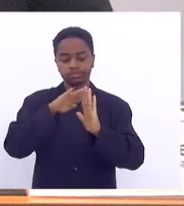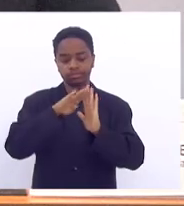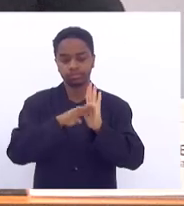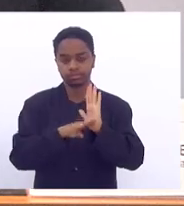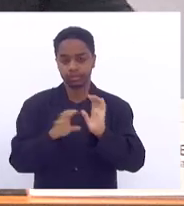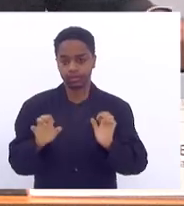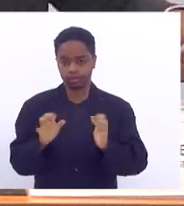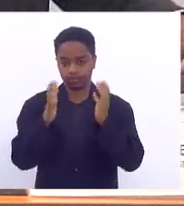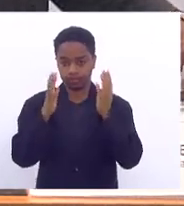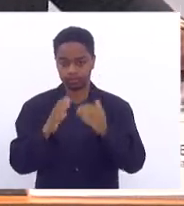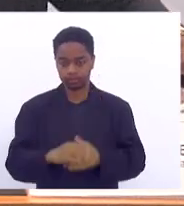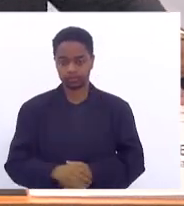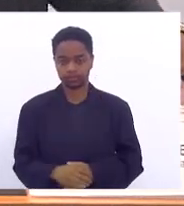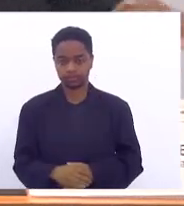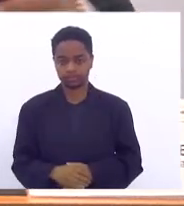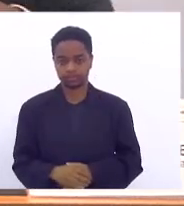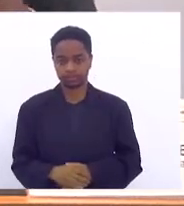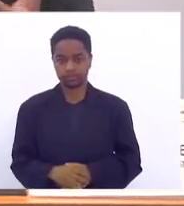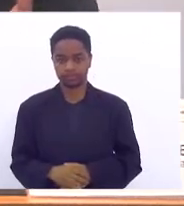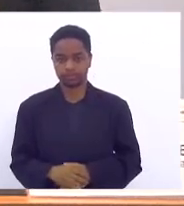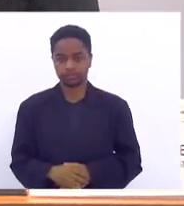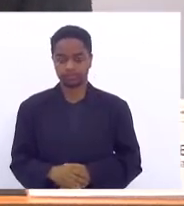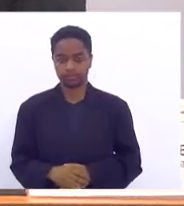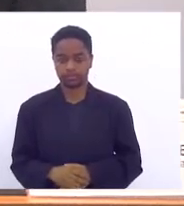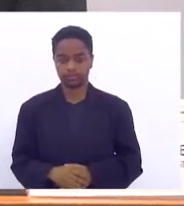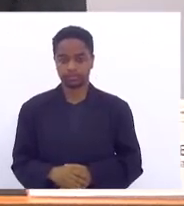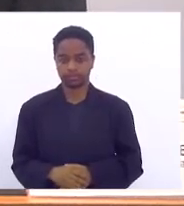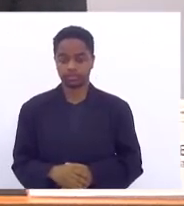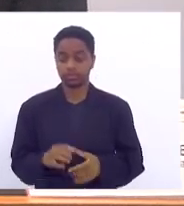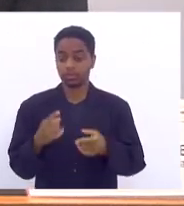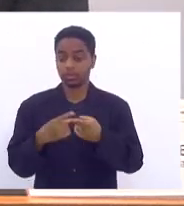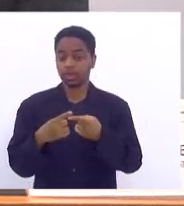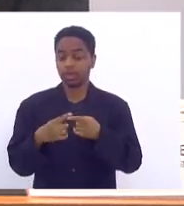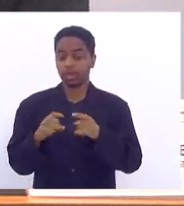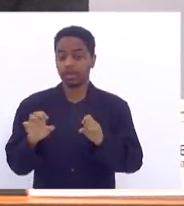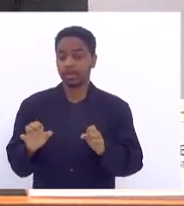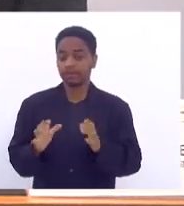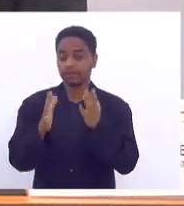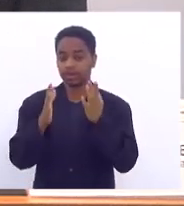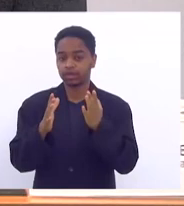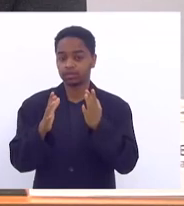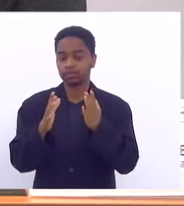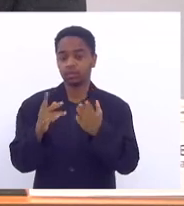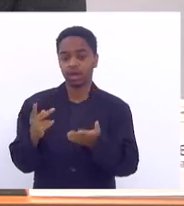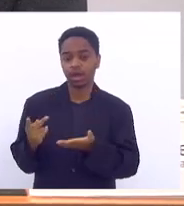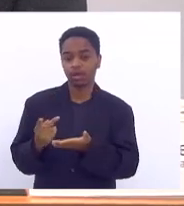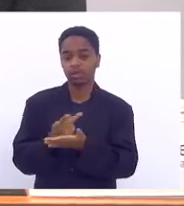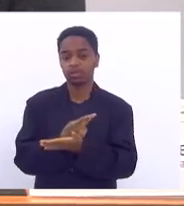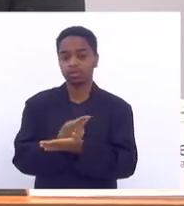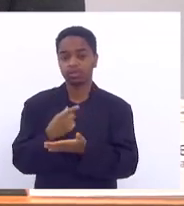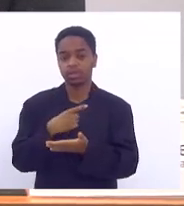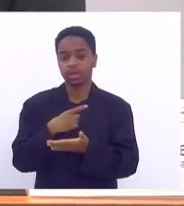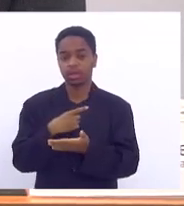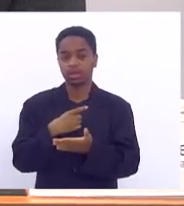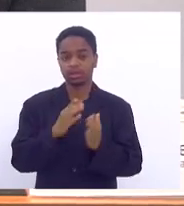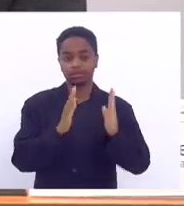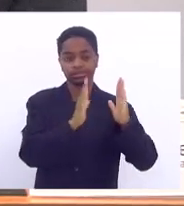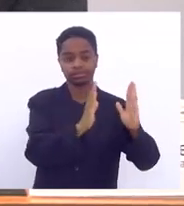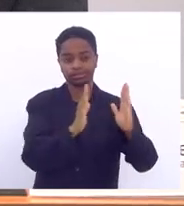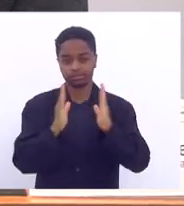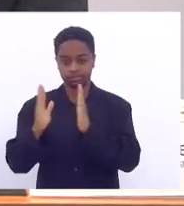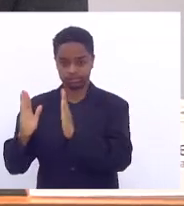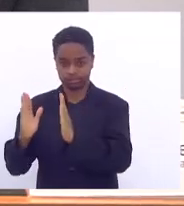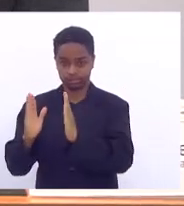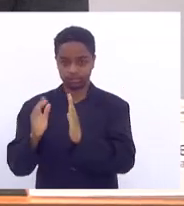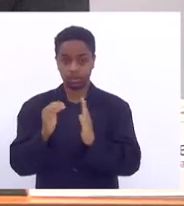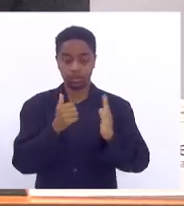eu oticamente ele vai se desenvolver em dois painéis o primeiro